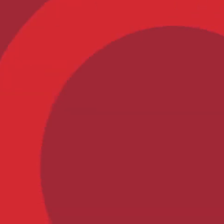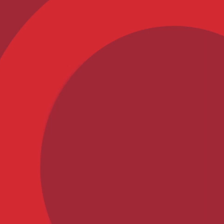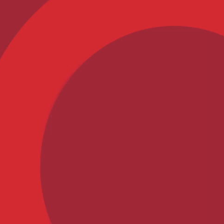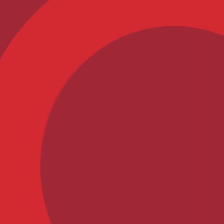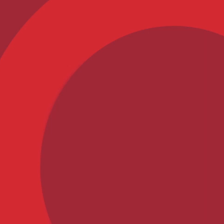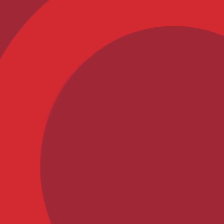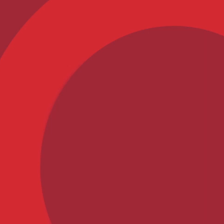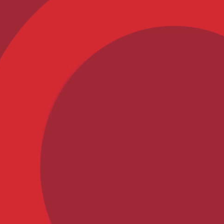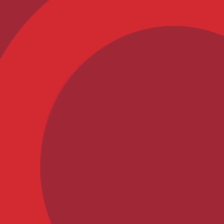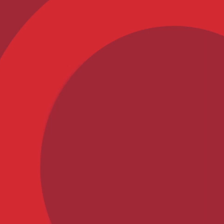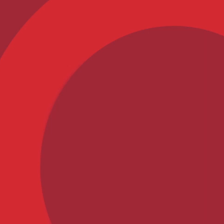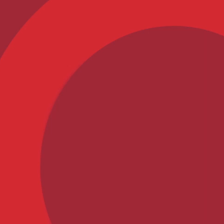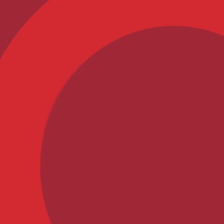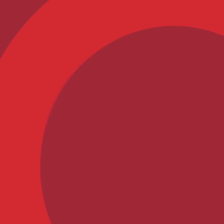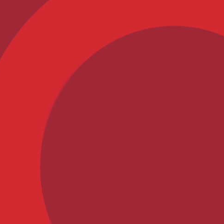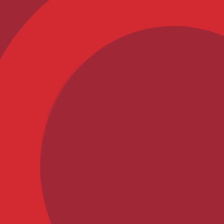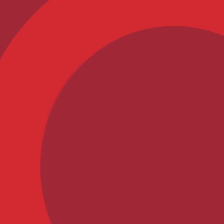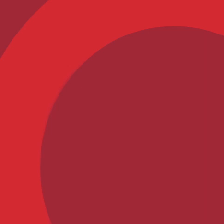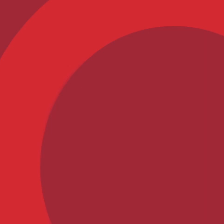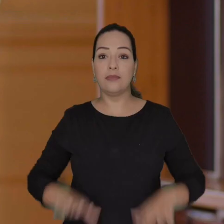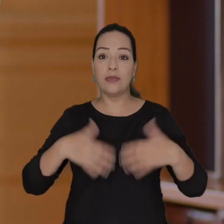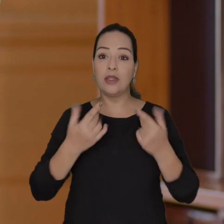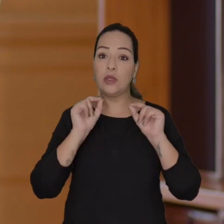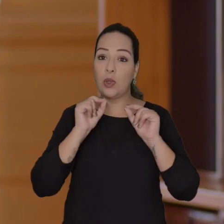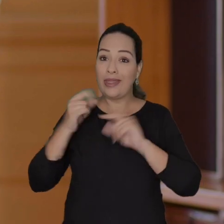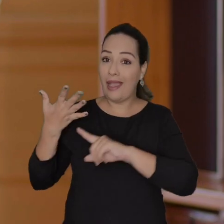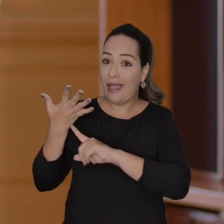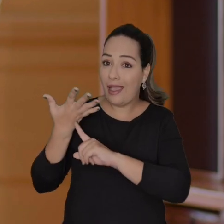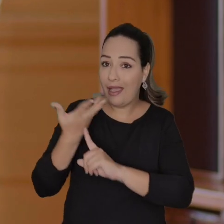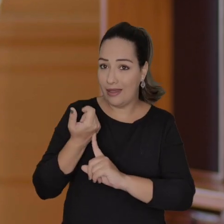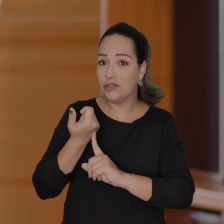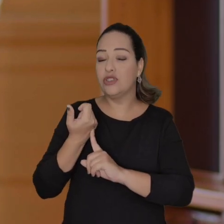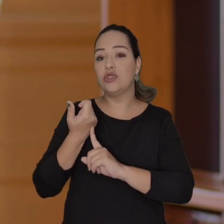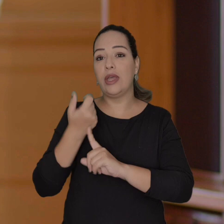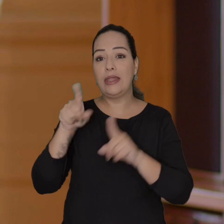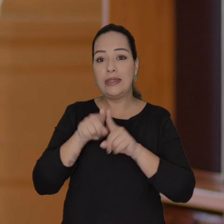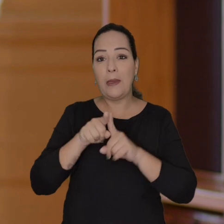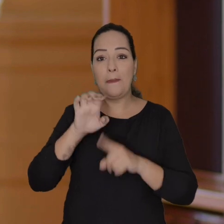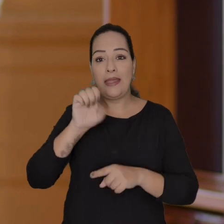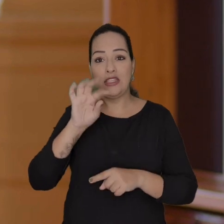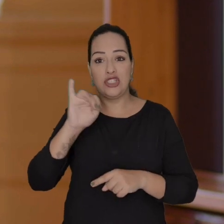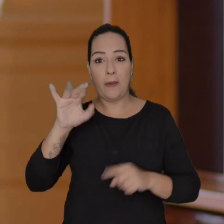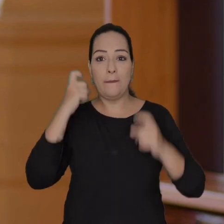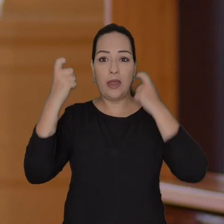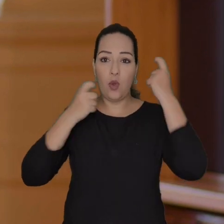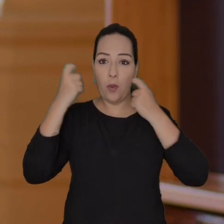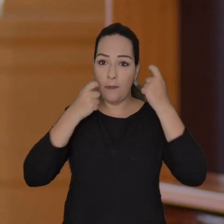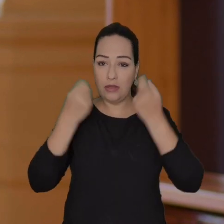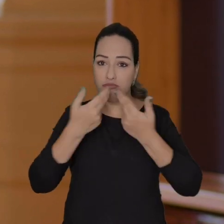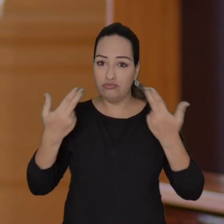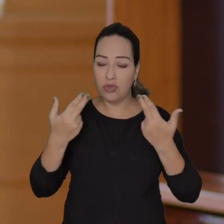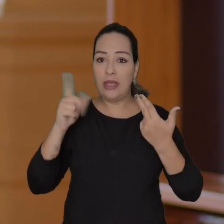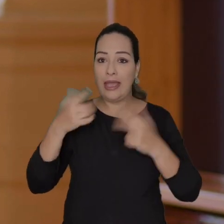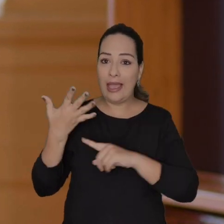elemento artístico e estético. O elemento artístico e estético, a preocupação com o